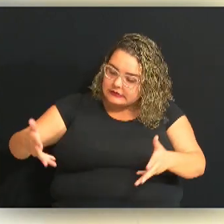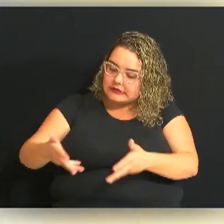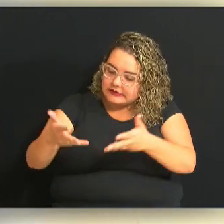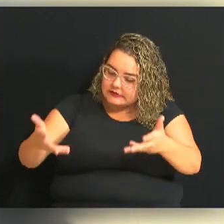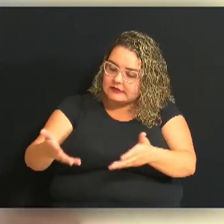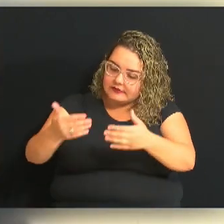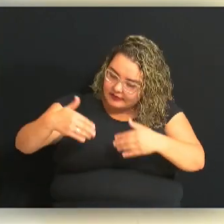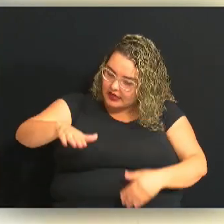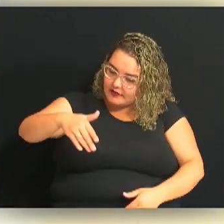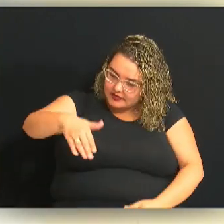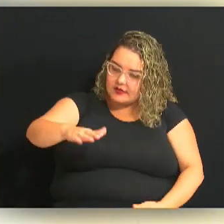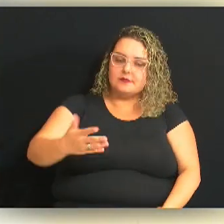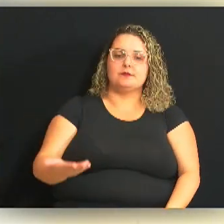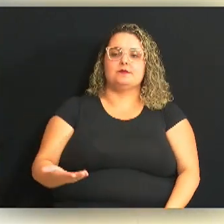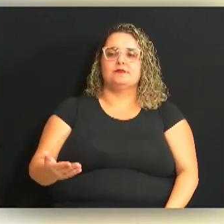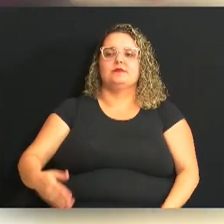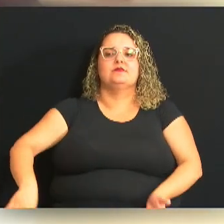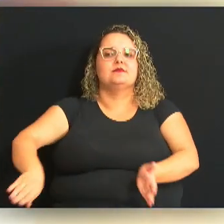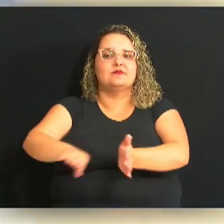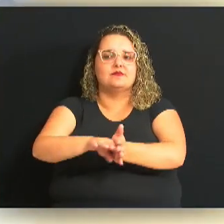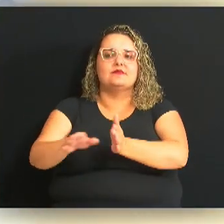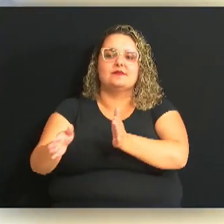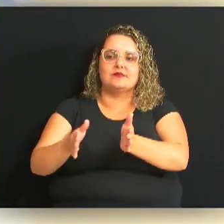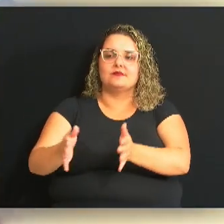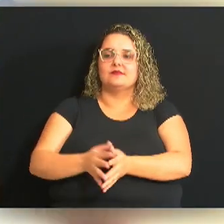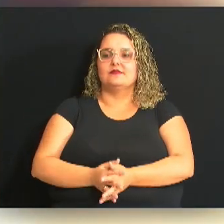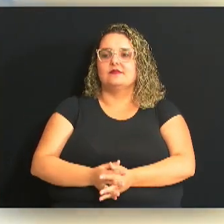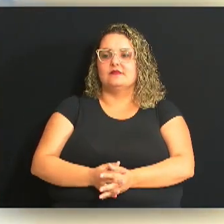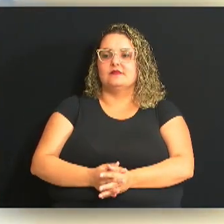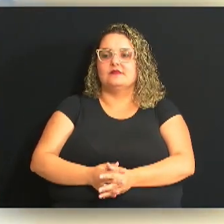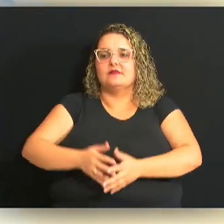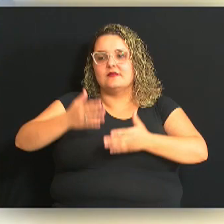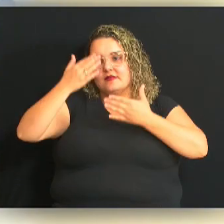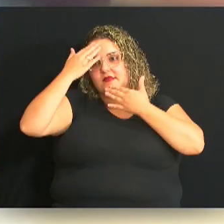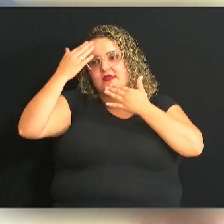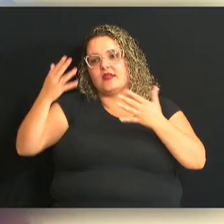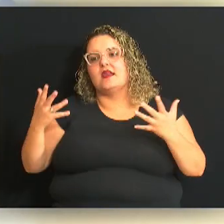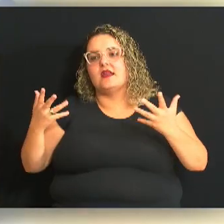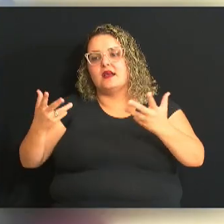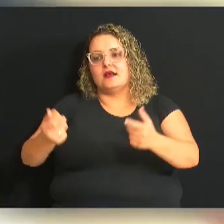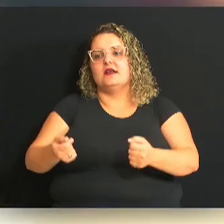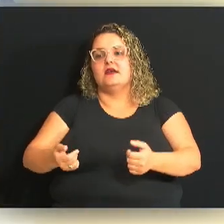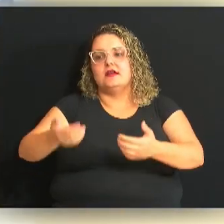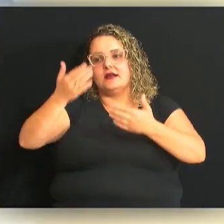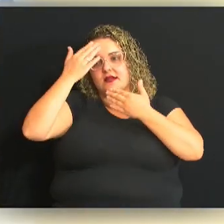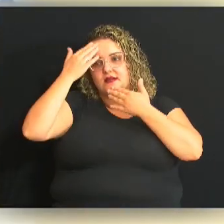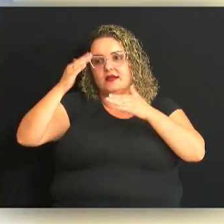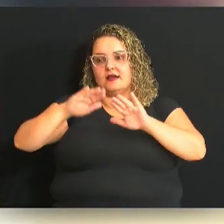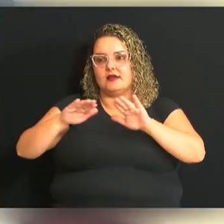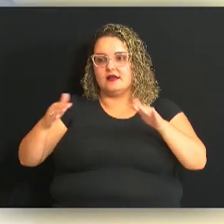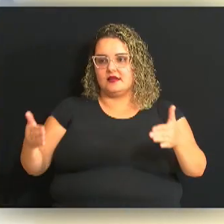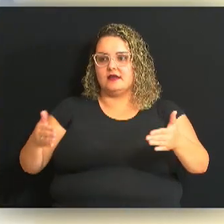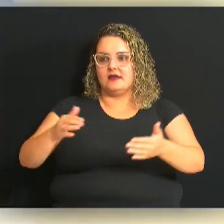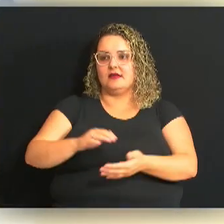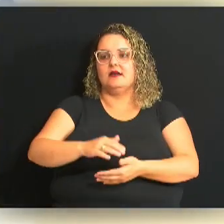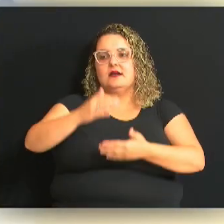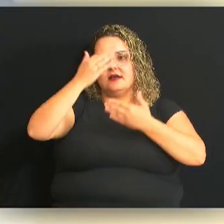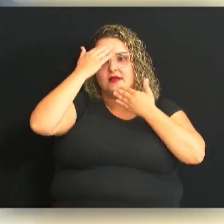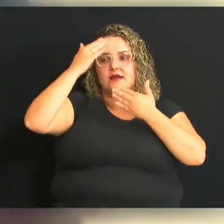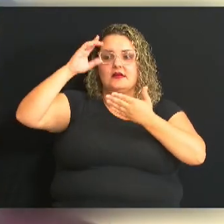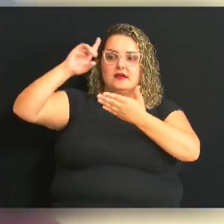que me trouxeram até aqui nesse momento. Agradecer a todos, agradecer a mesa, agradecer a Deus